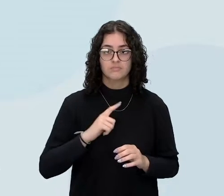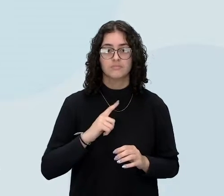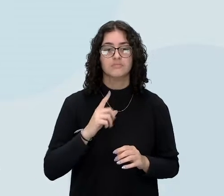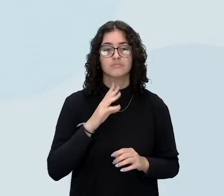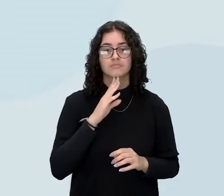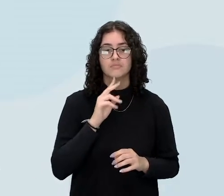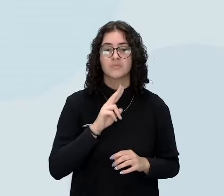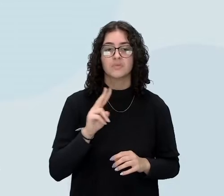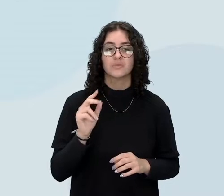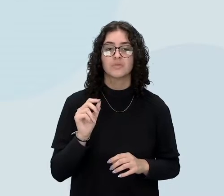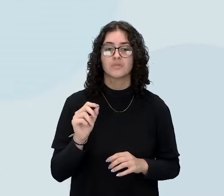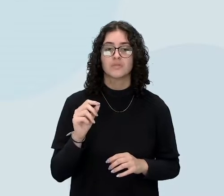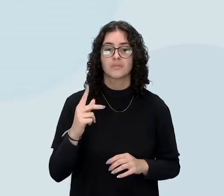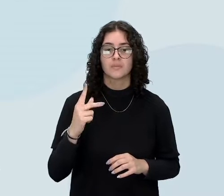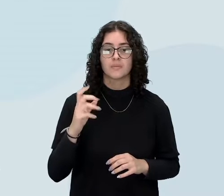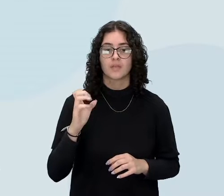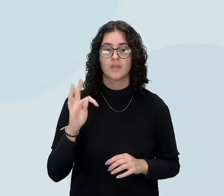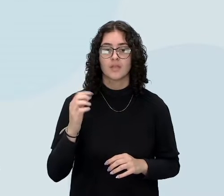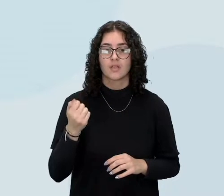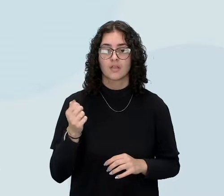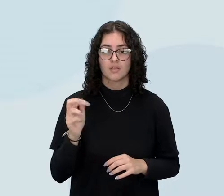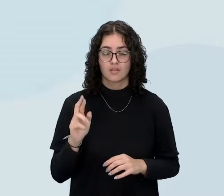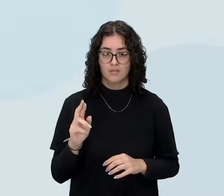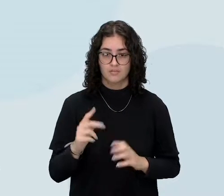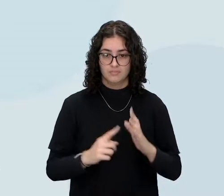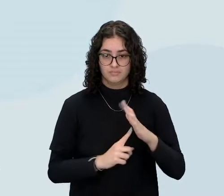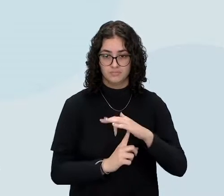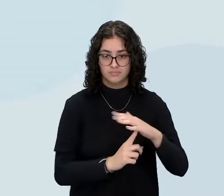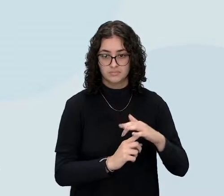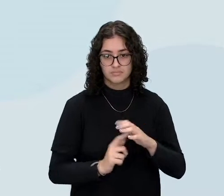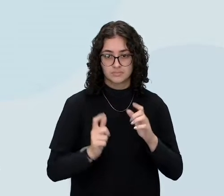sigla PETAR. O parque localiza-se entre